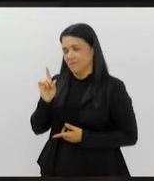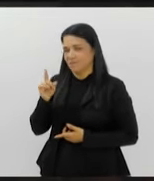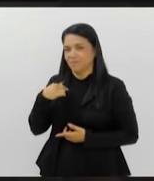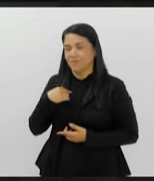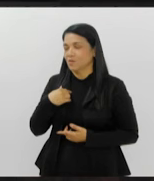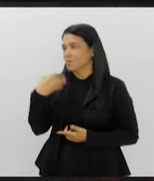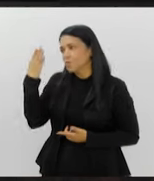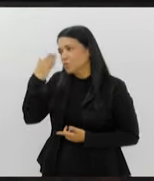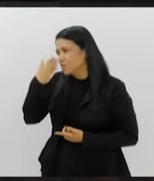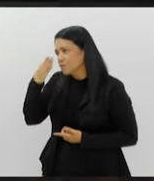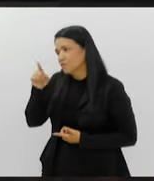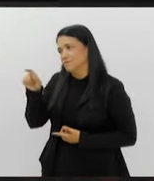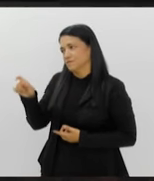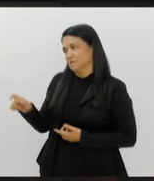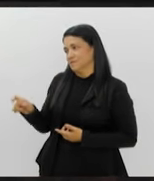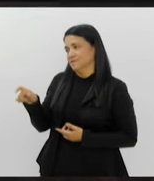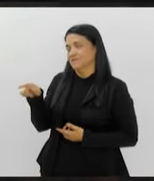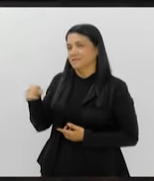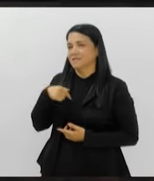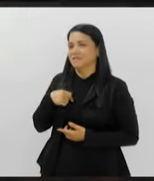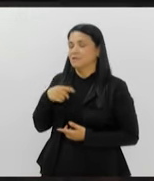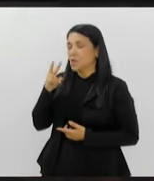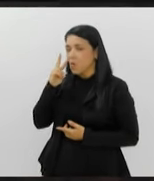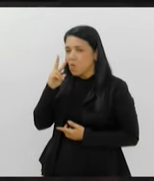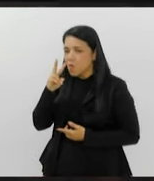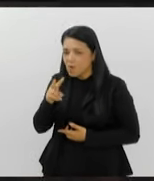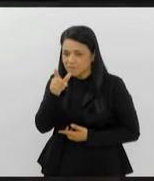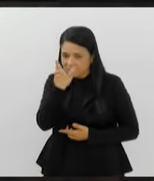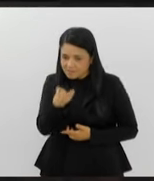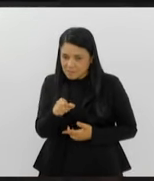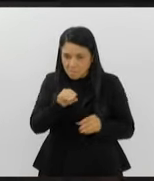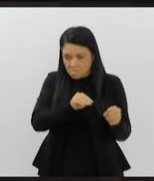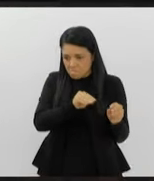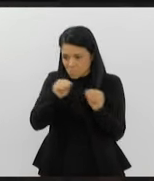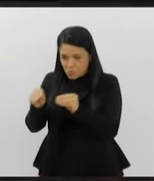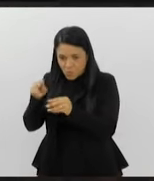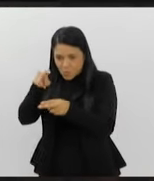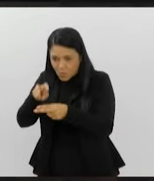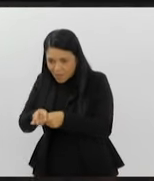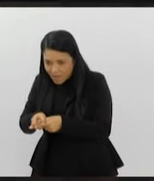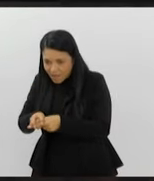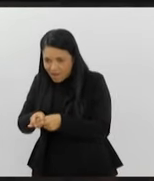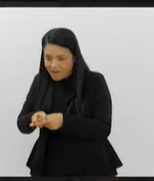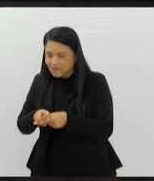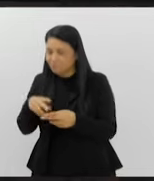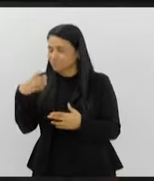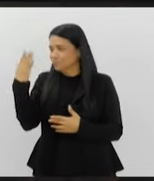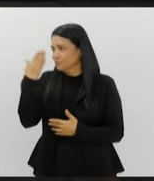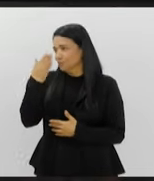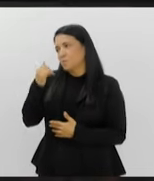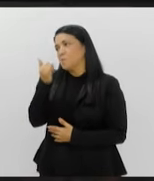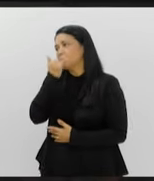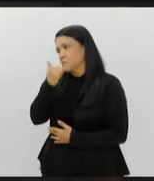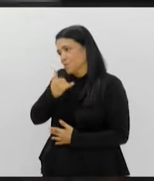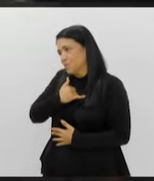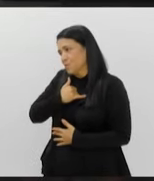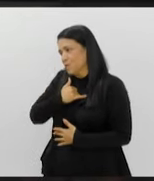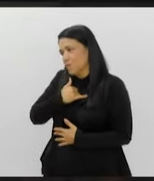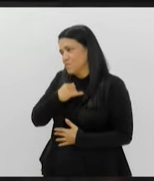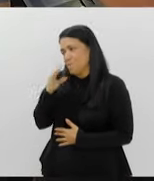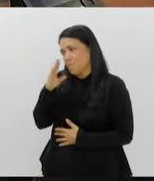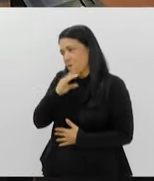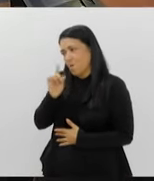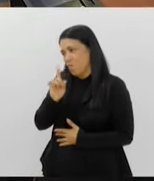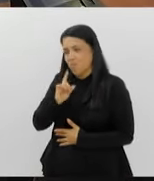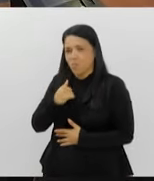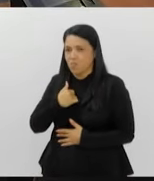Eu não tinha lhe visto, eu olho sempre o senhor aqui, ó, o senhor mudou de lugar. Me perdoe, não foi por maldade,